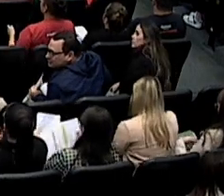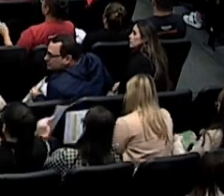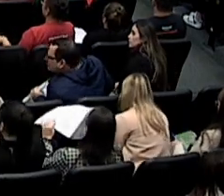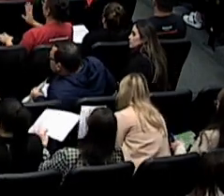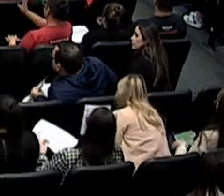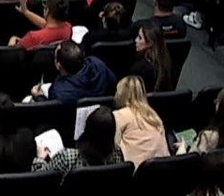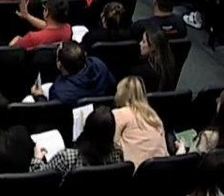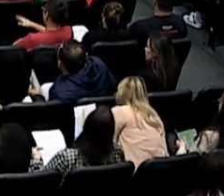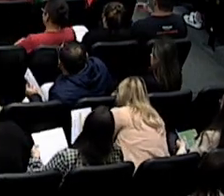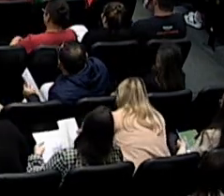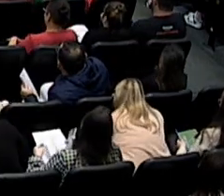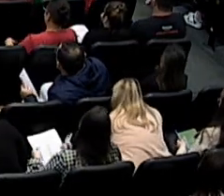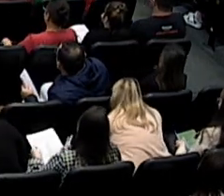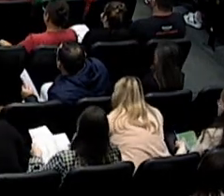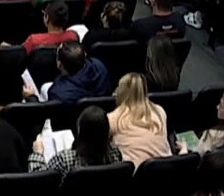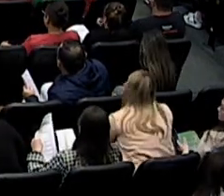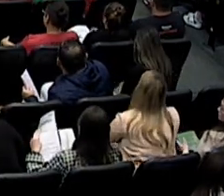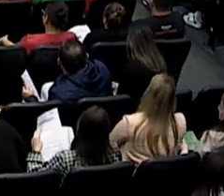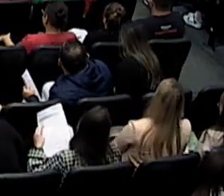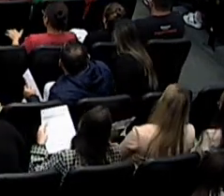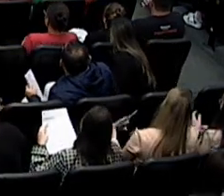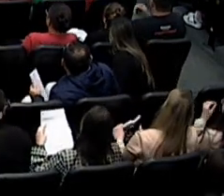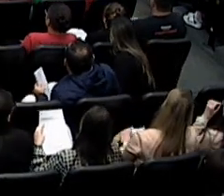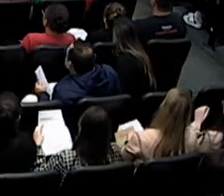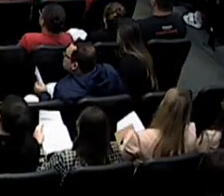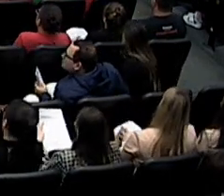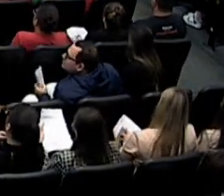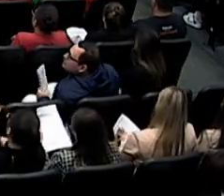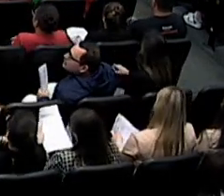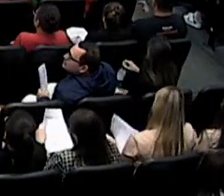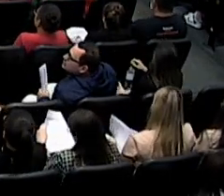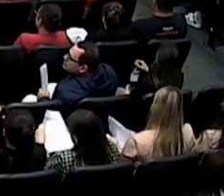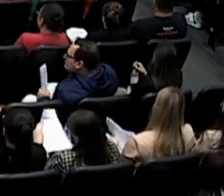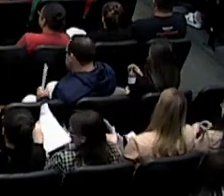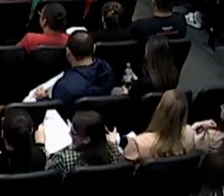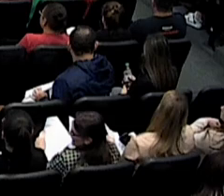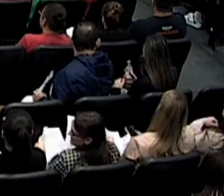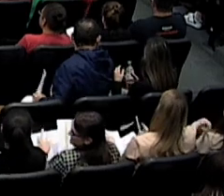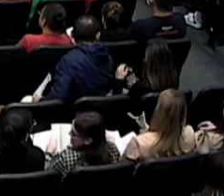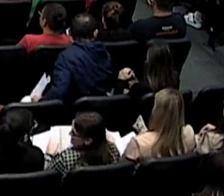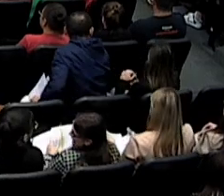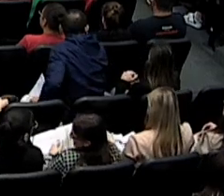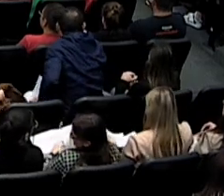Obrigado ao Grupo Vocal de Câmara, o Madrigal do Desk, parabéns pela apresentação.